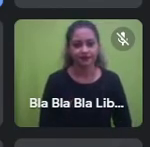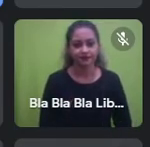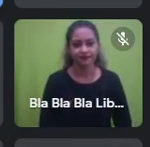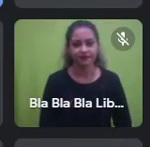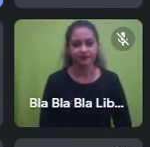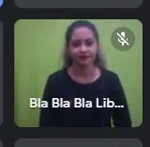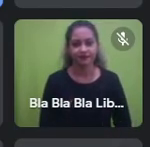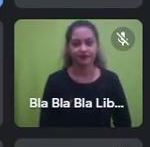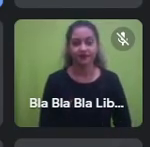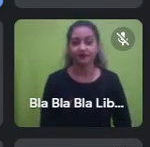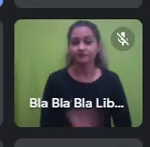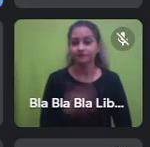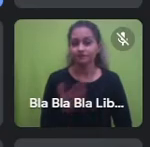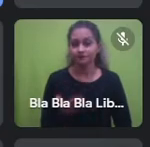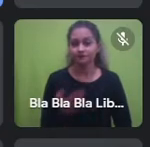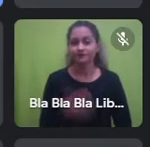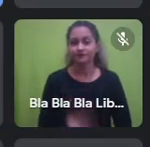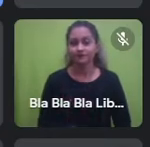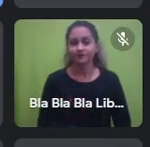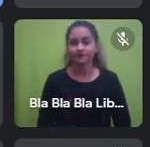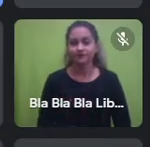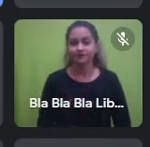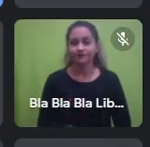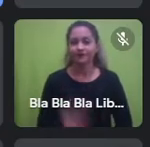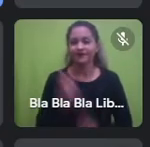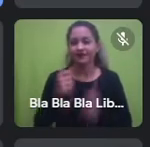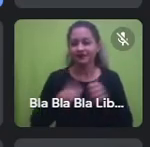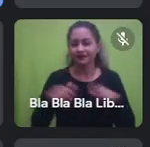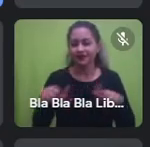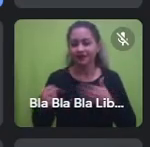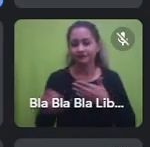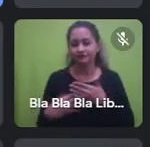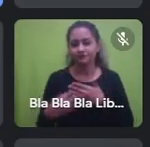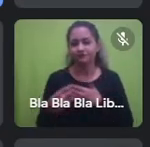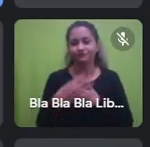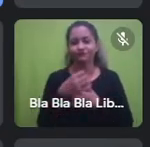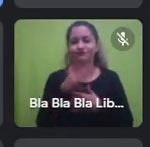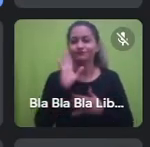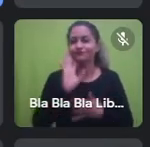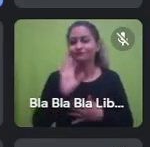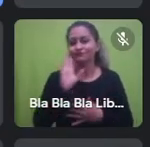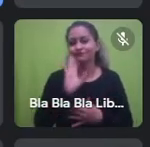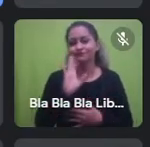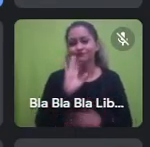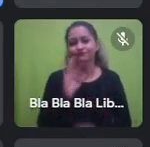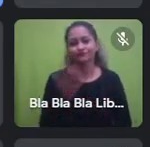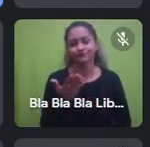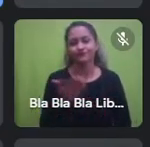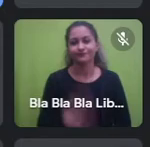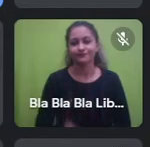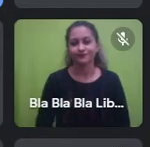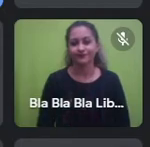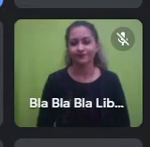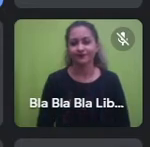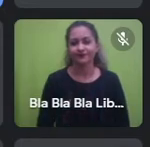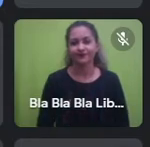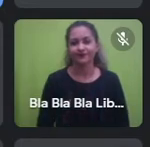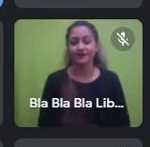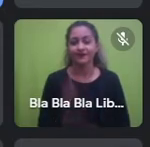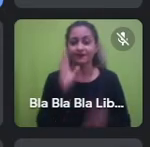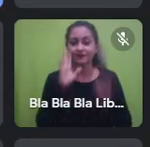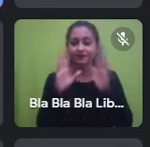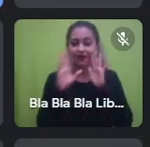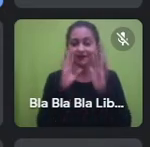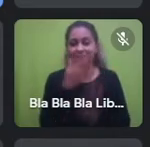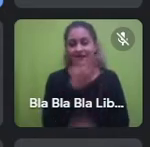E aqui, olha, essa análise radiográfica, ela é muito legal, né? Imagina que lá na APA do Igarapé